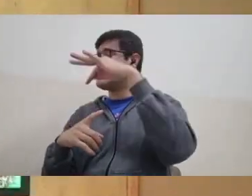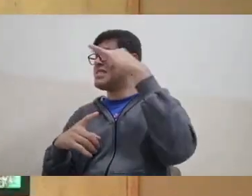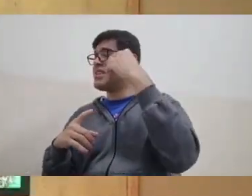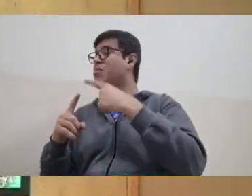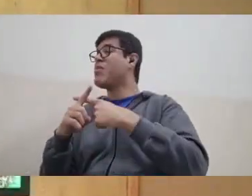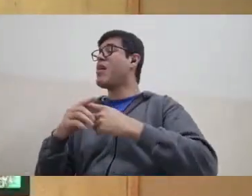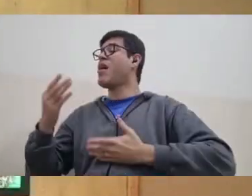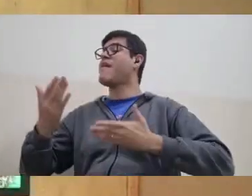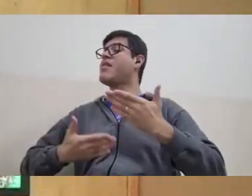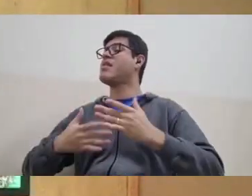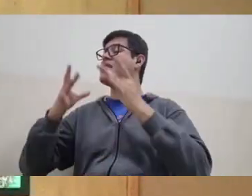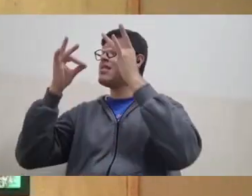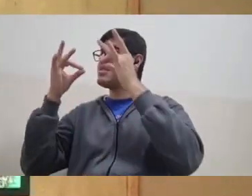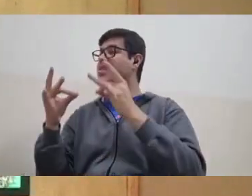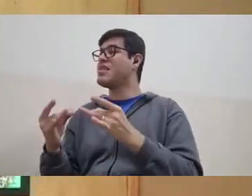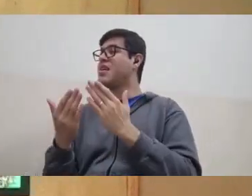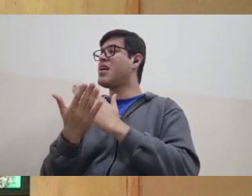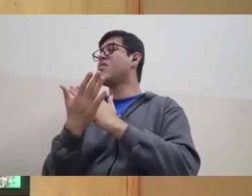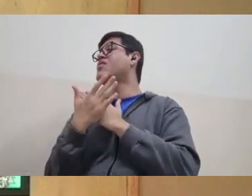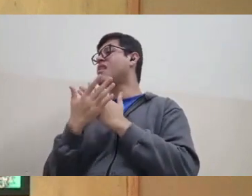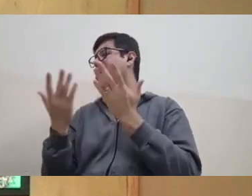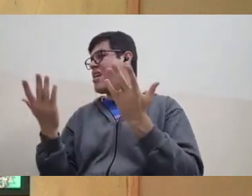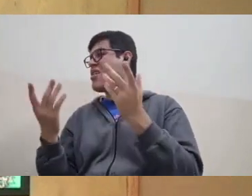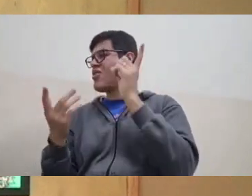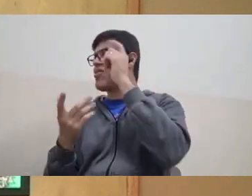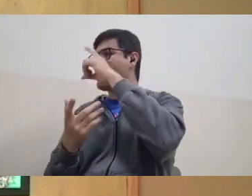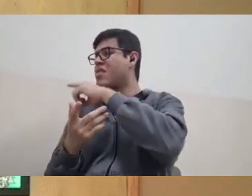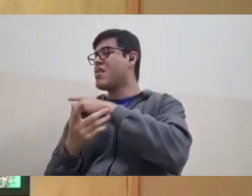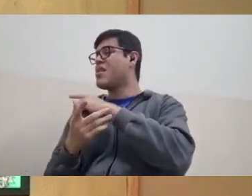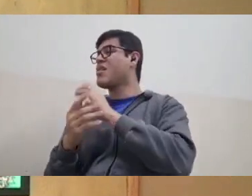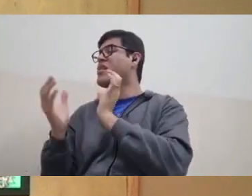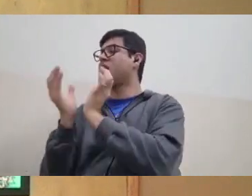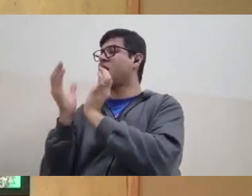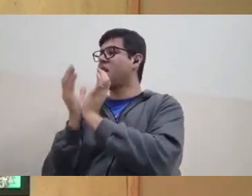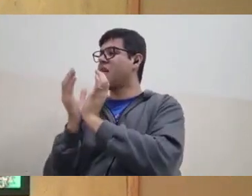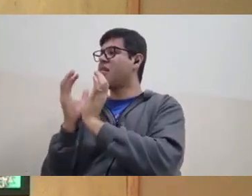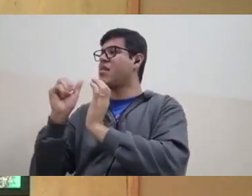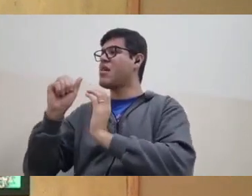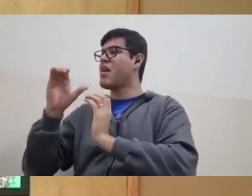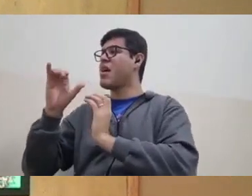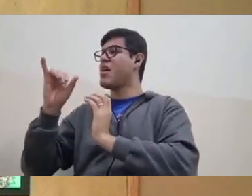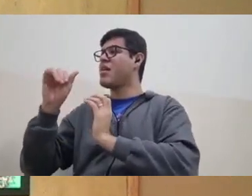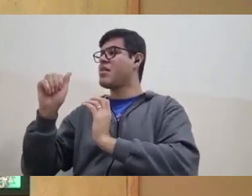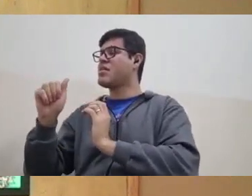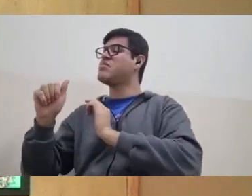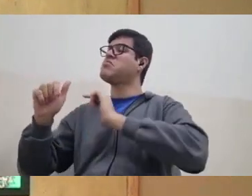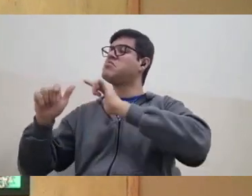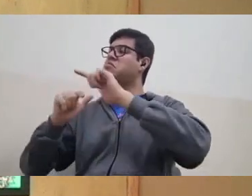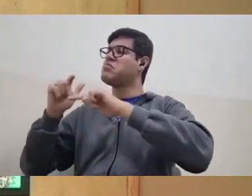que ter um funcionário só para Aquilo não é complicado né complicadíssimo Manda pracinha resolve